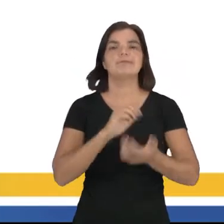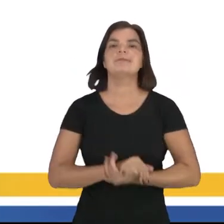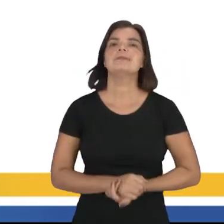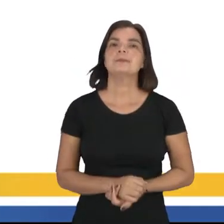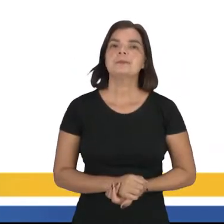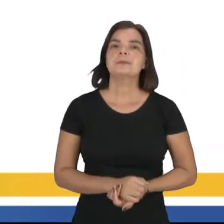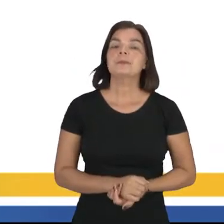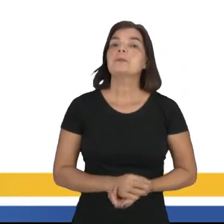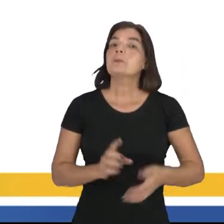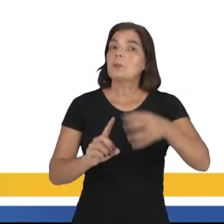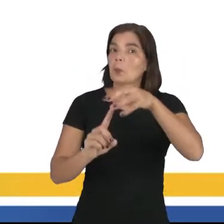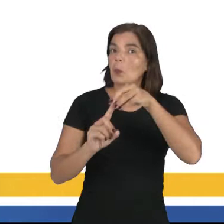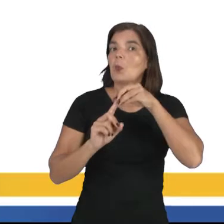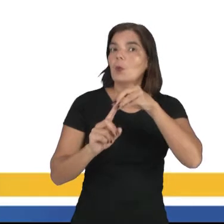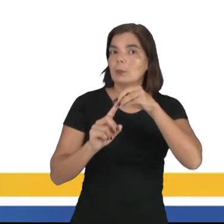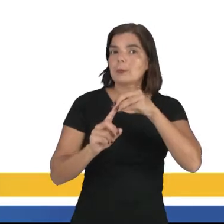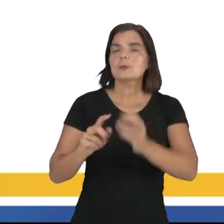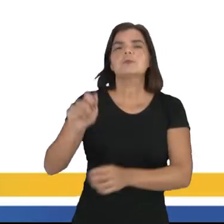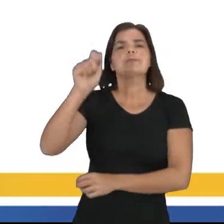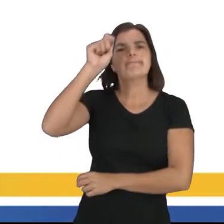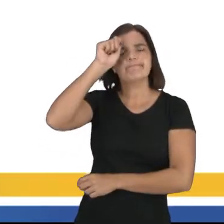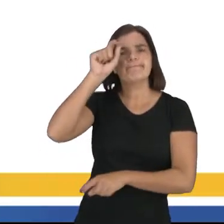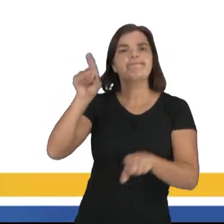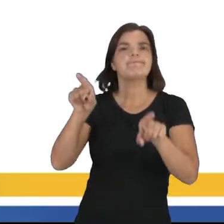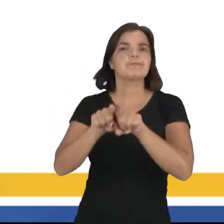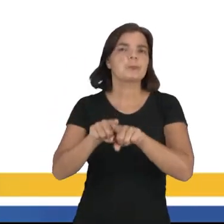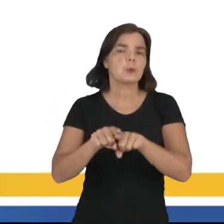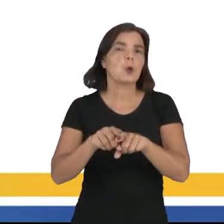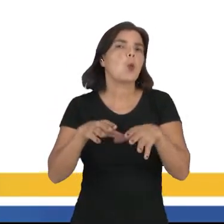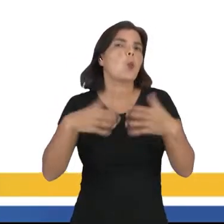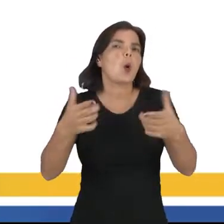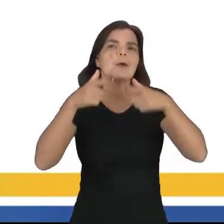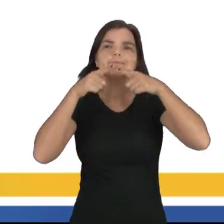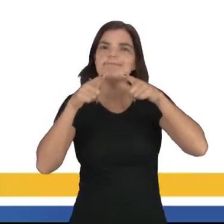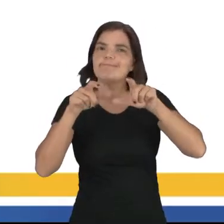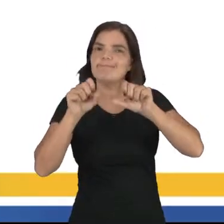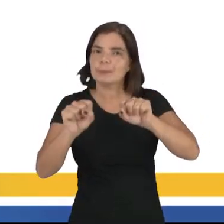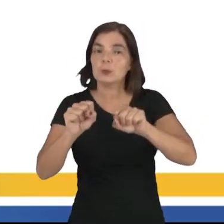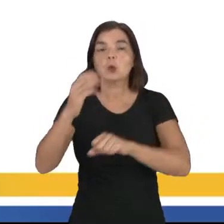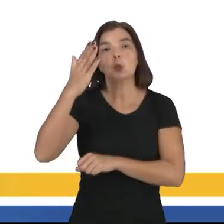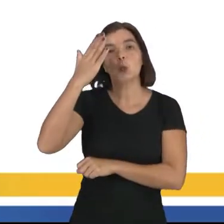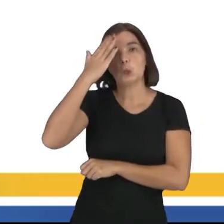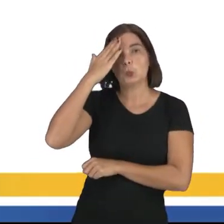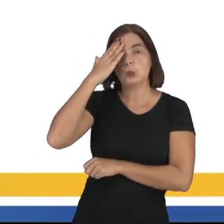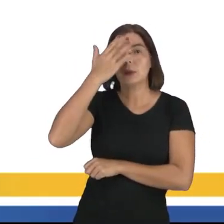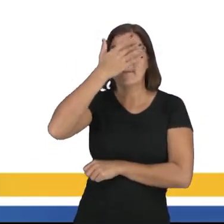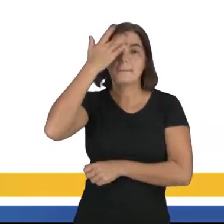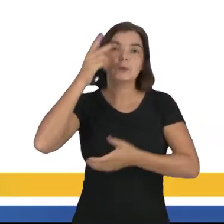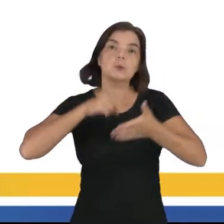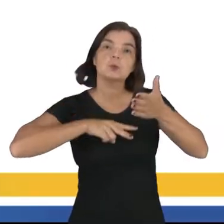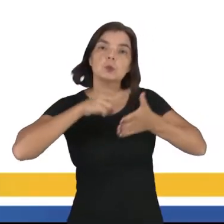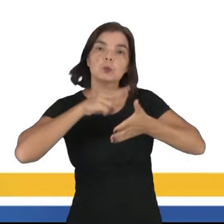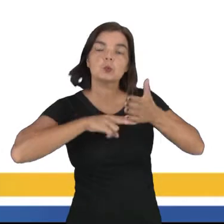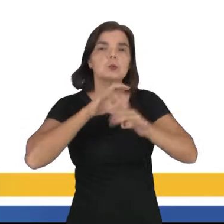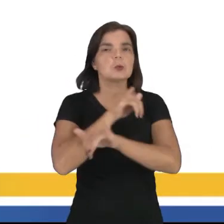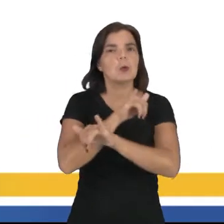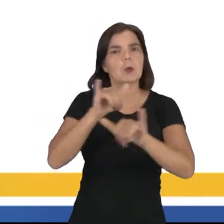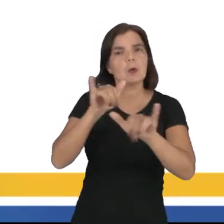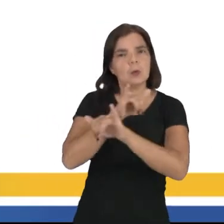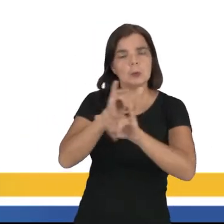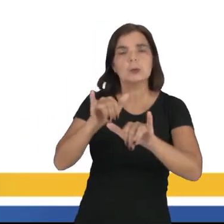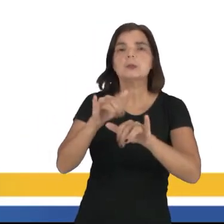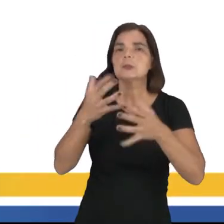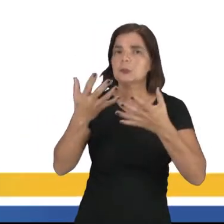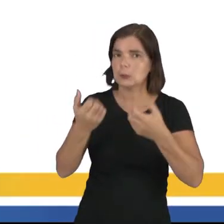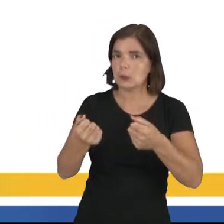específica. A intenção do autor determina o tipo de linguagem, a interpretação do destinatário, as